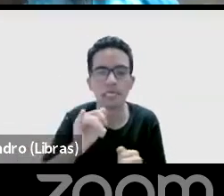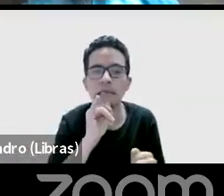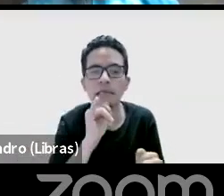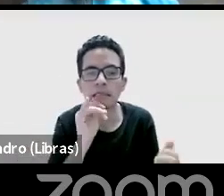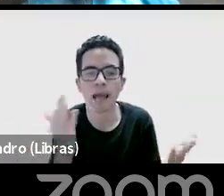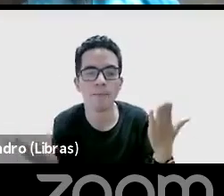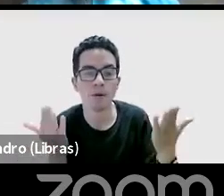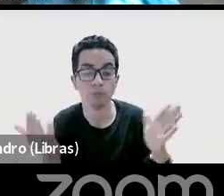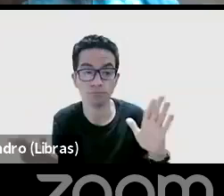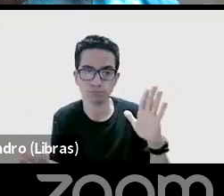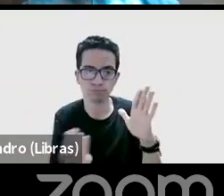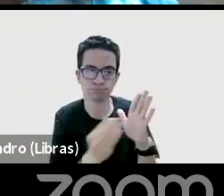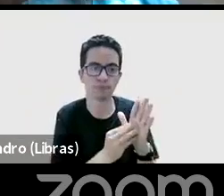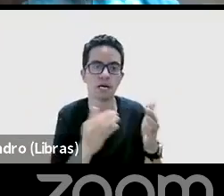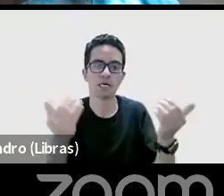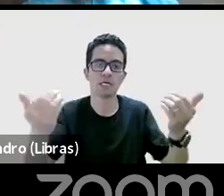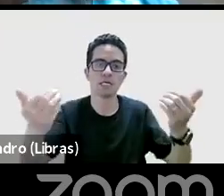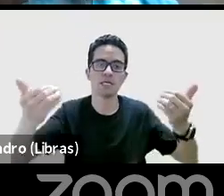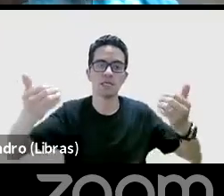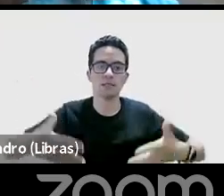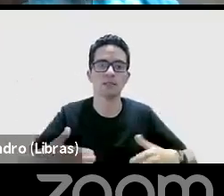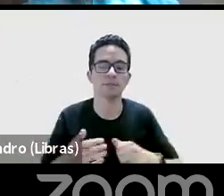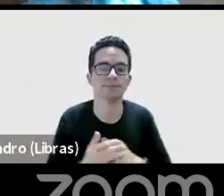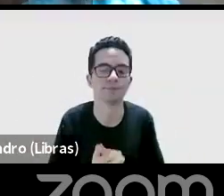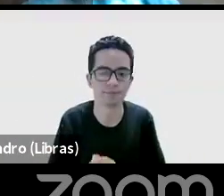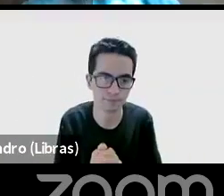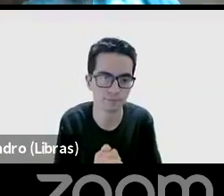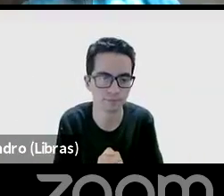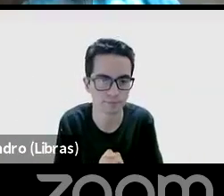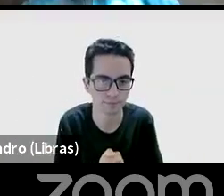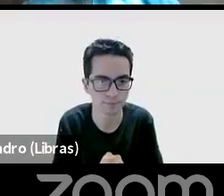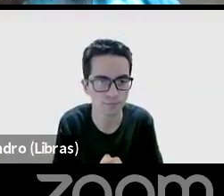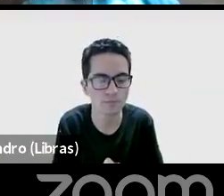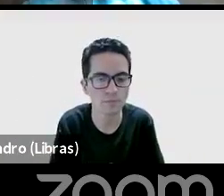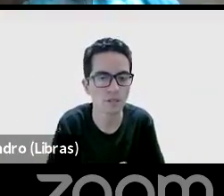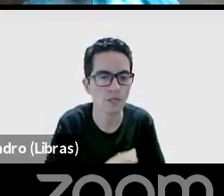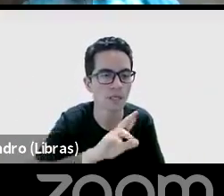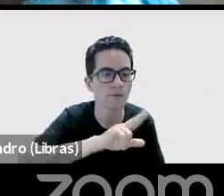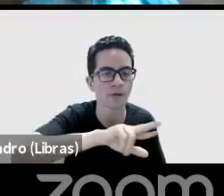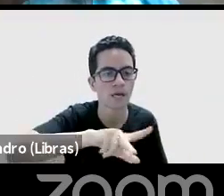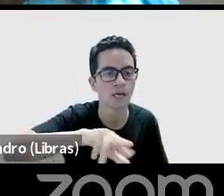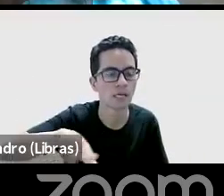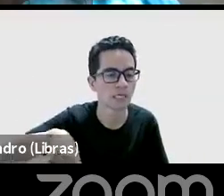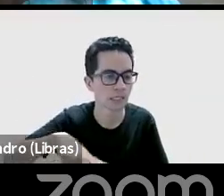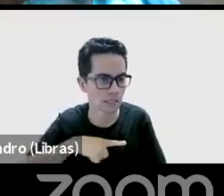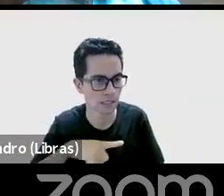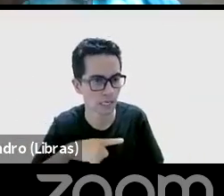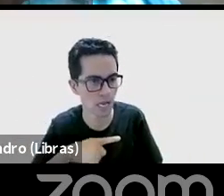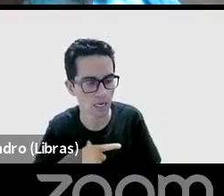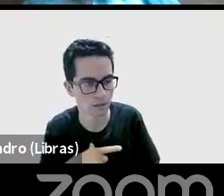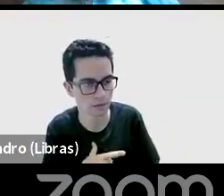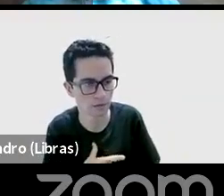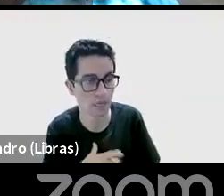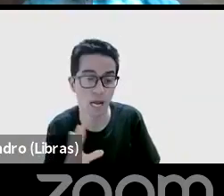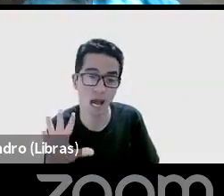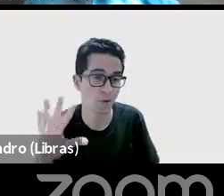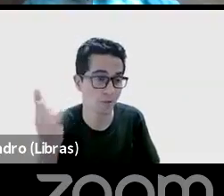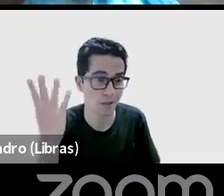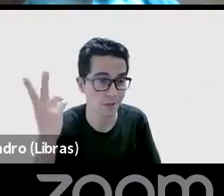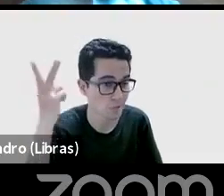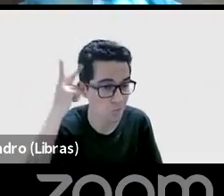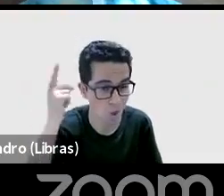um exemplo aqui, né? Eu tomei várias notas e estou falando de outras coisas, claro, né, gente? É que é assim que acontece,